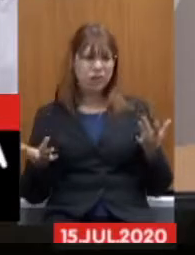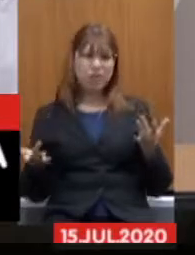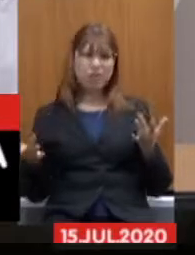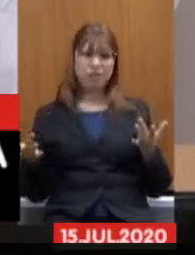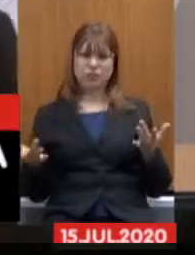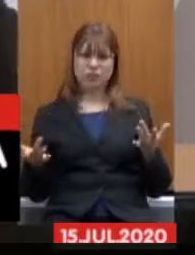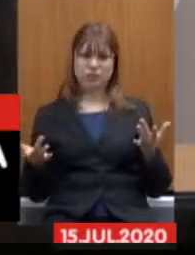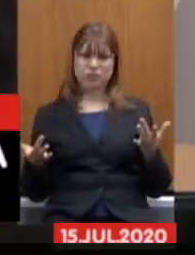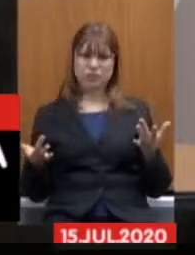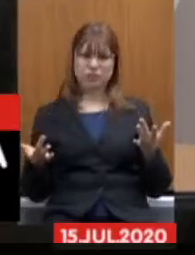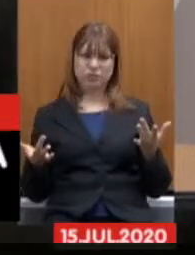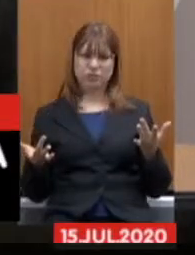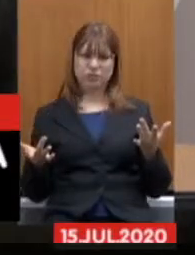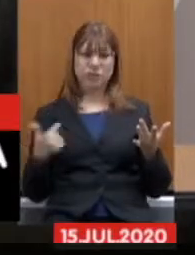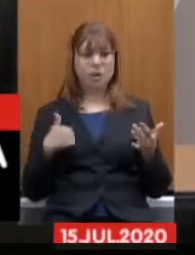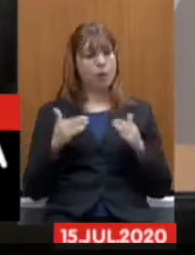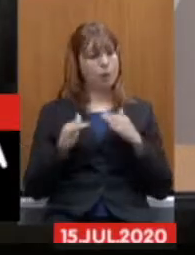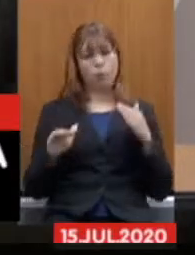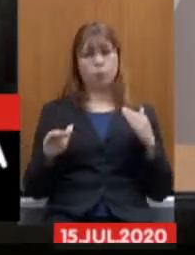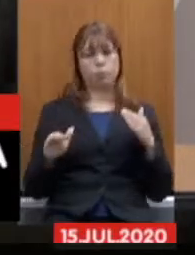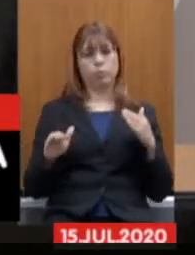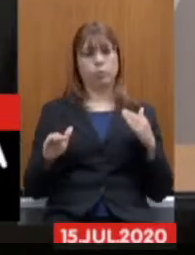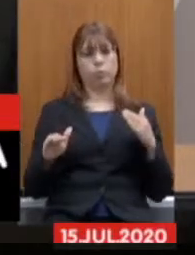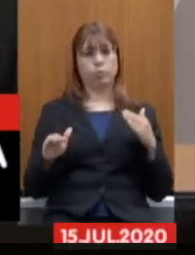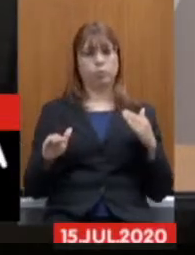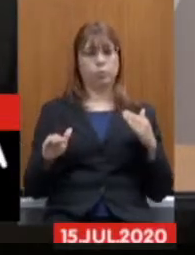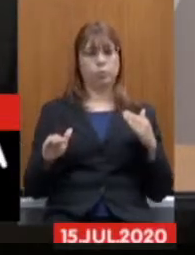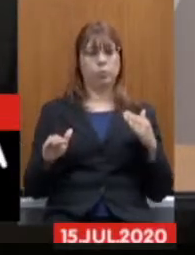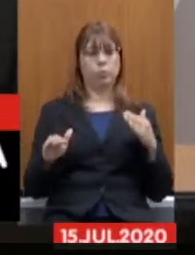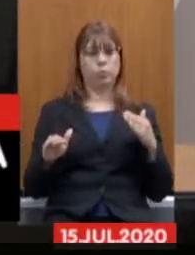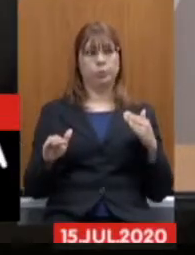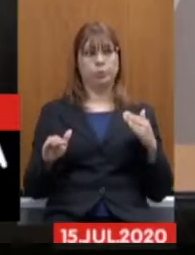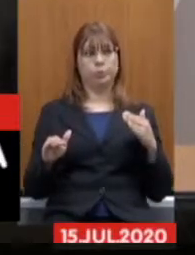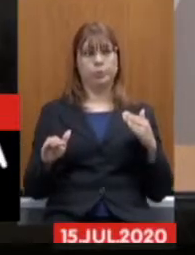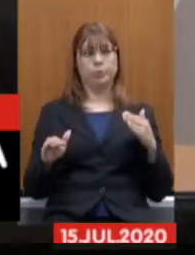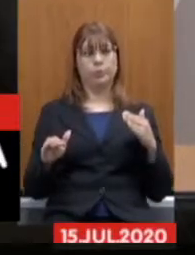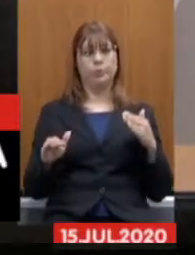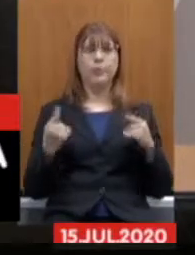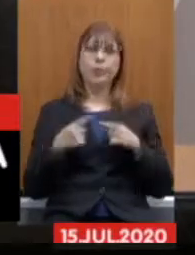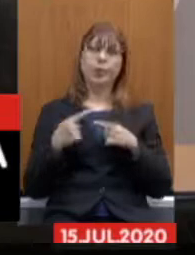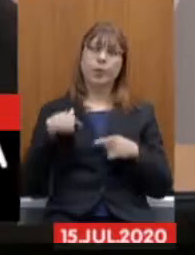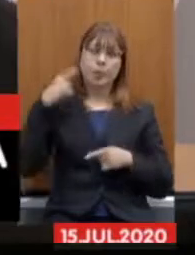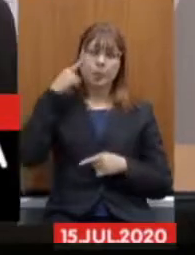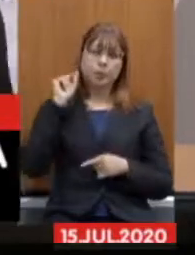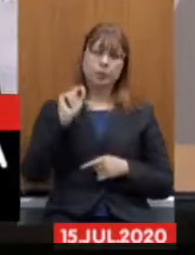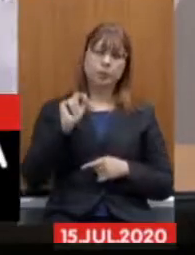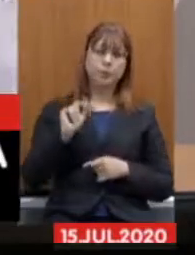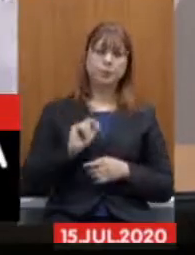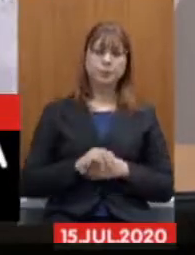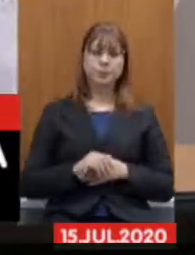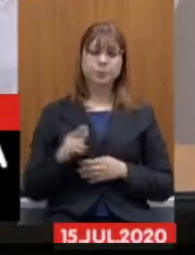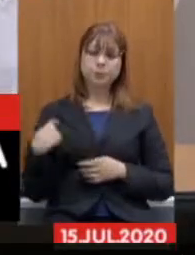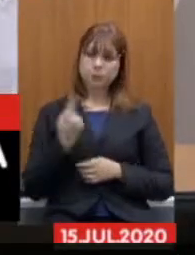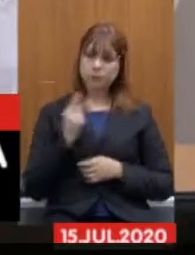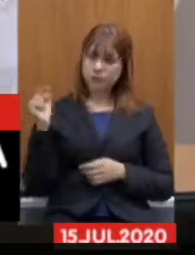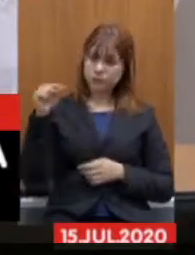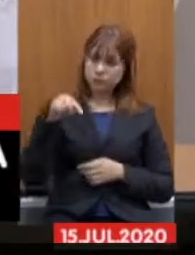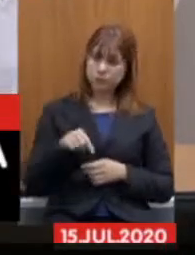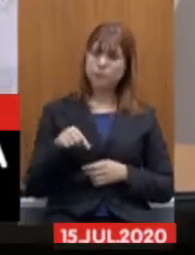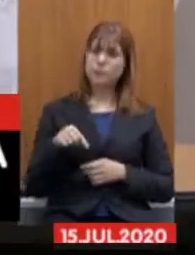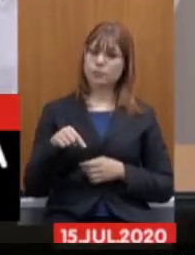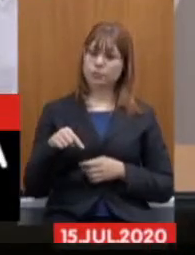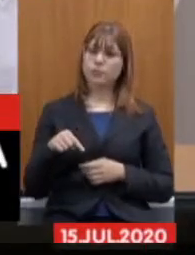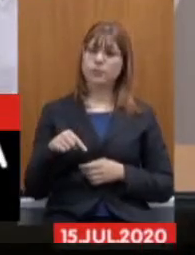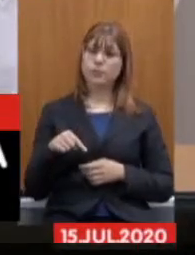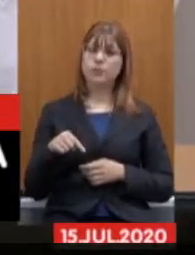e aí eu discordo e aí nós entendemos o seguinte vemos aqui com uma